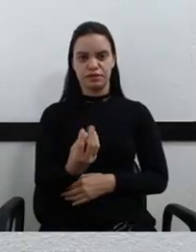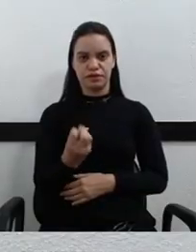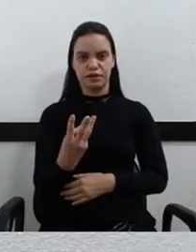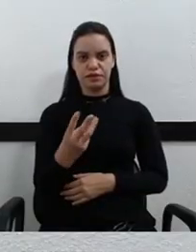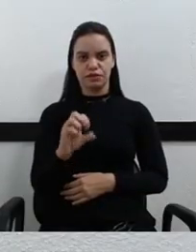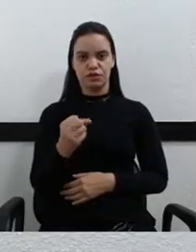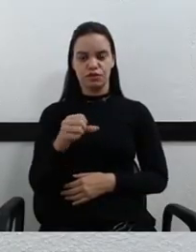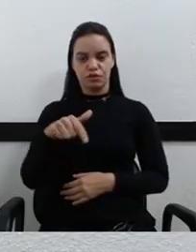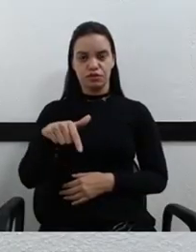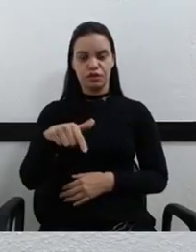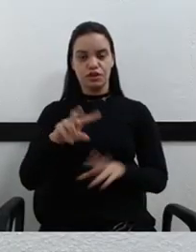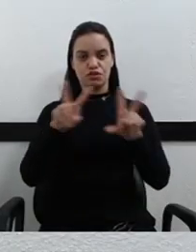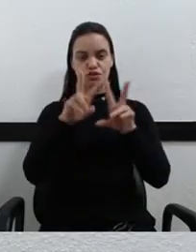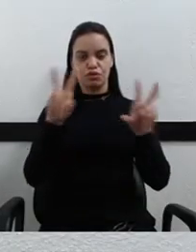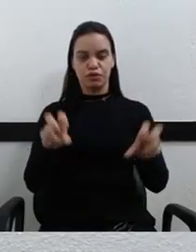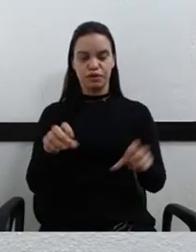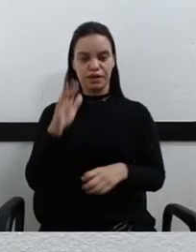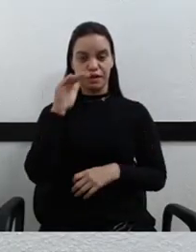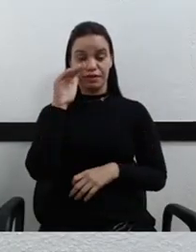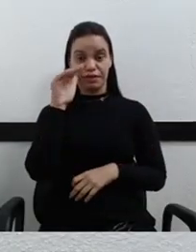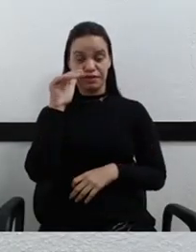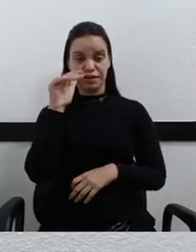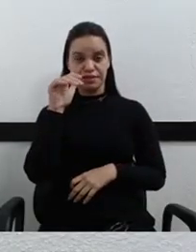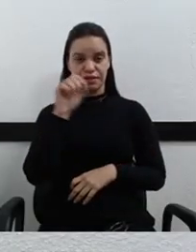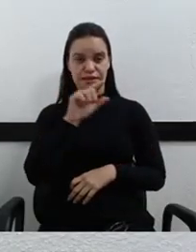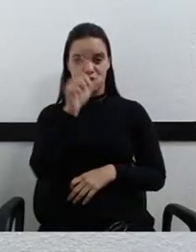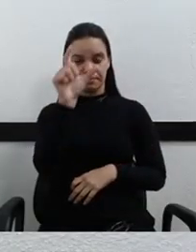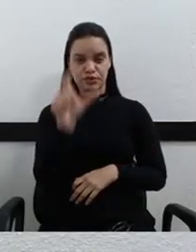2024-0031-387. O assunto, a interessada é